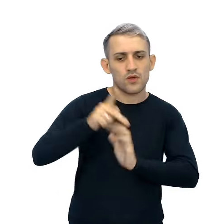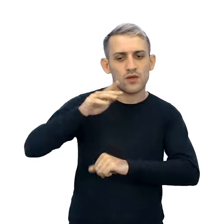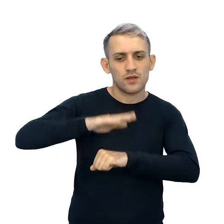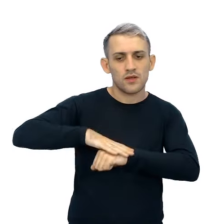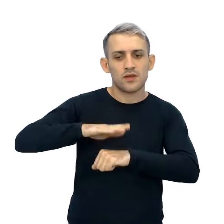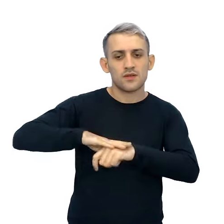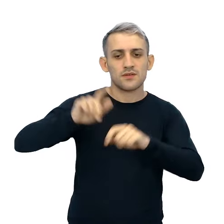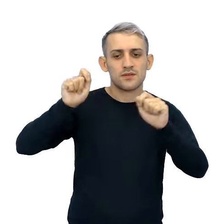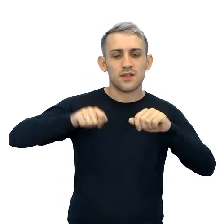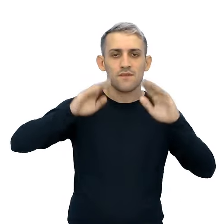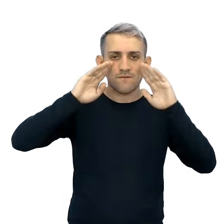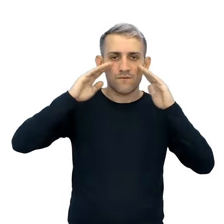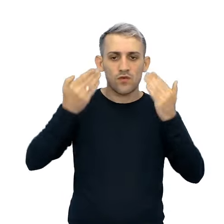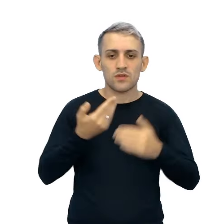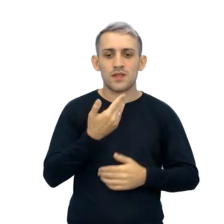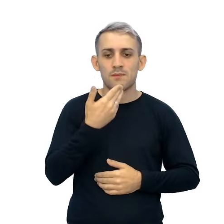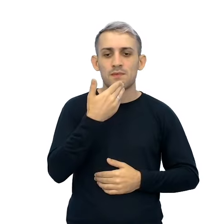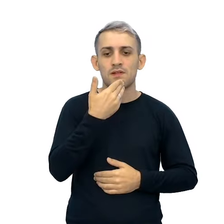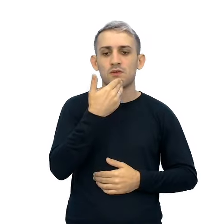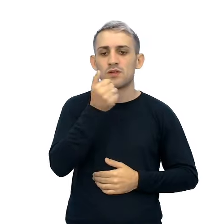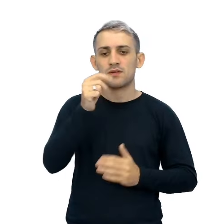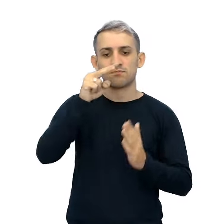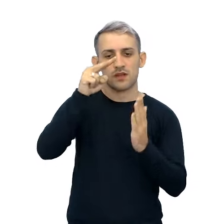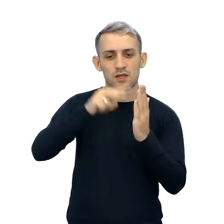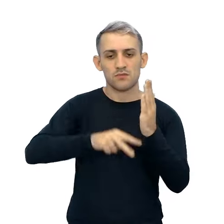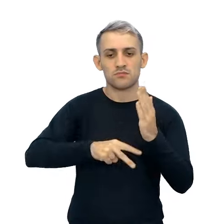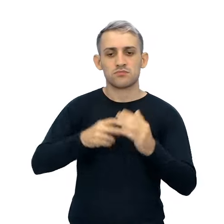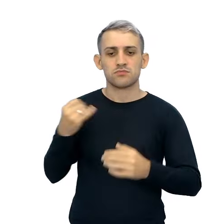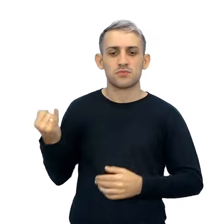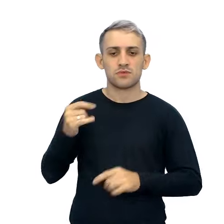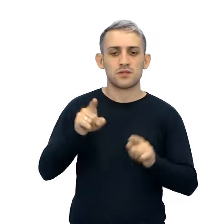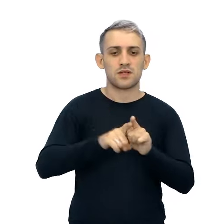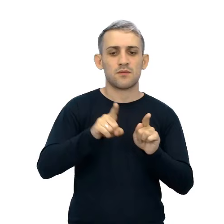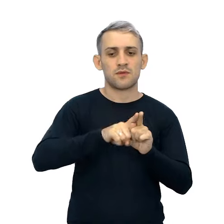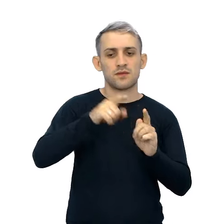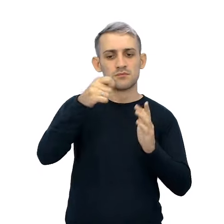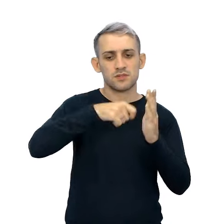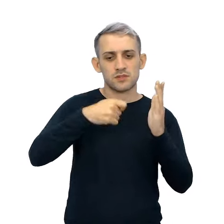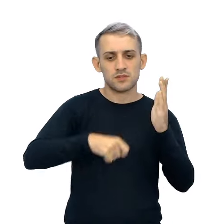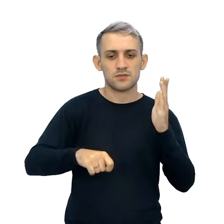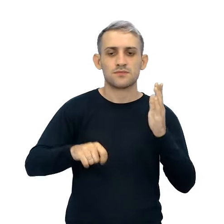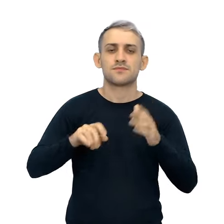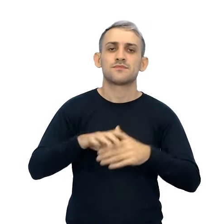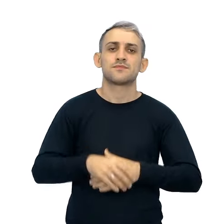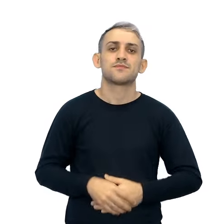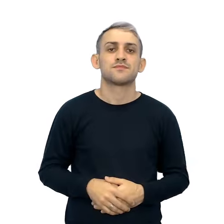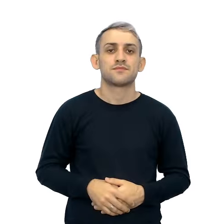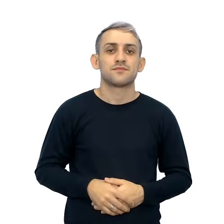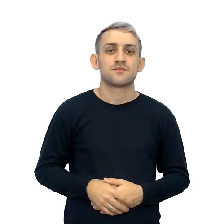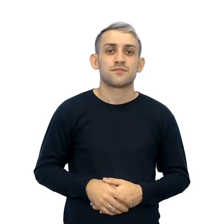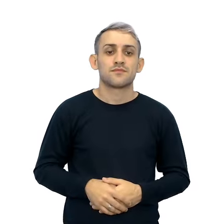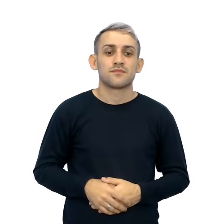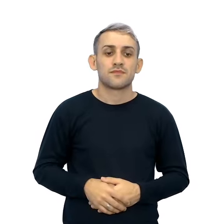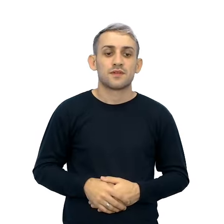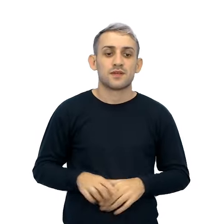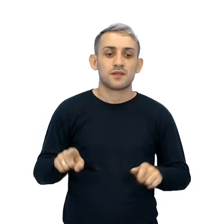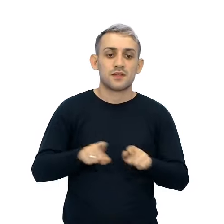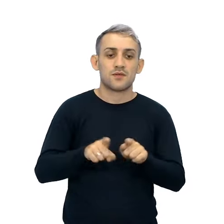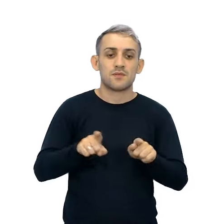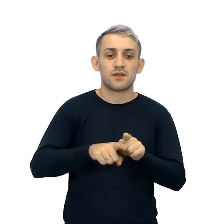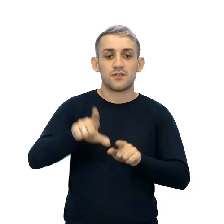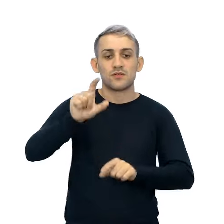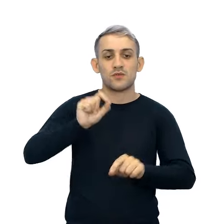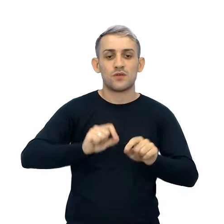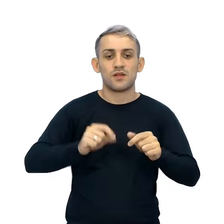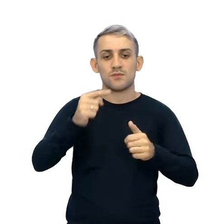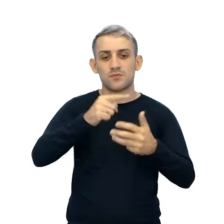que seja focado na melhoria da proficiência leitora e da proficiência de escrita dos nossos estudantes. E, enfim, definir